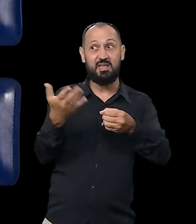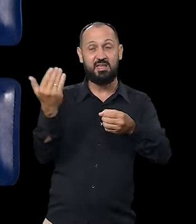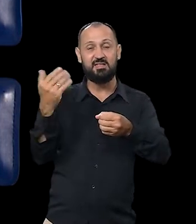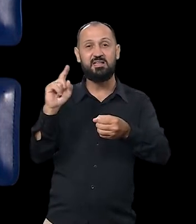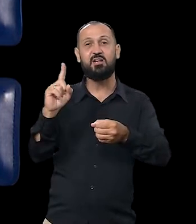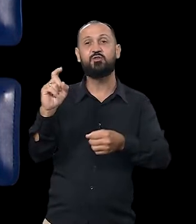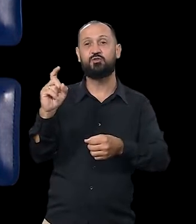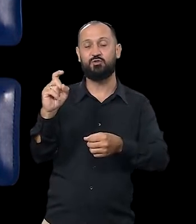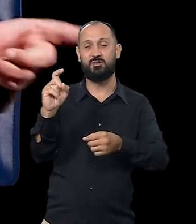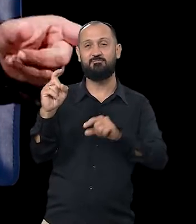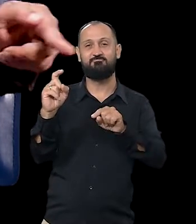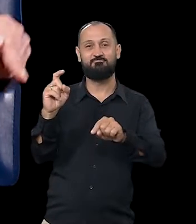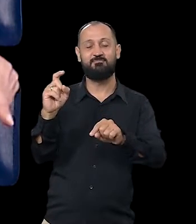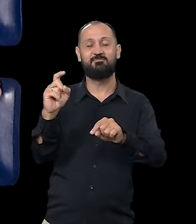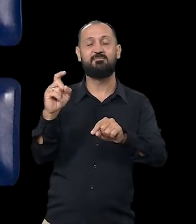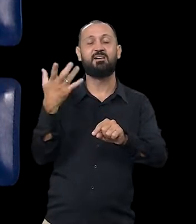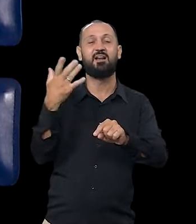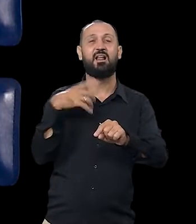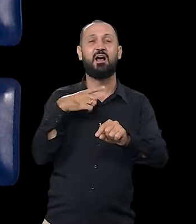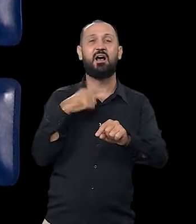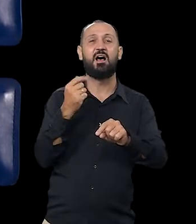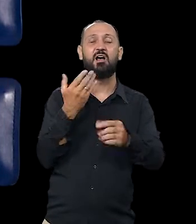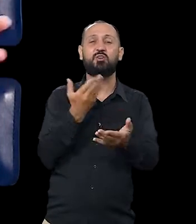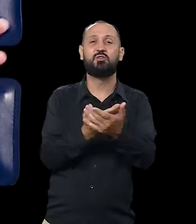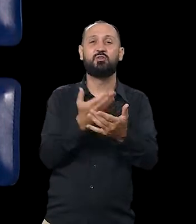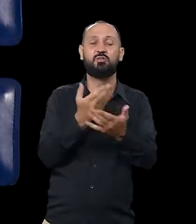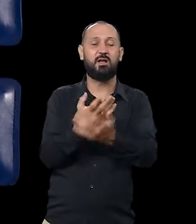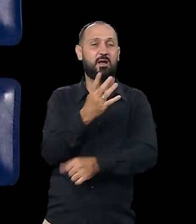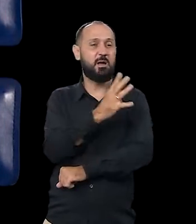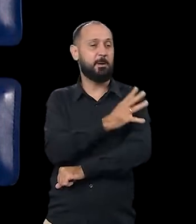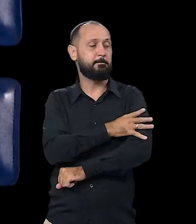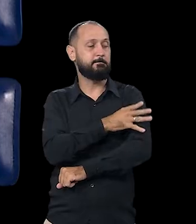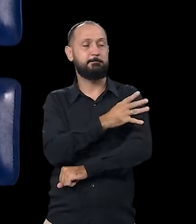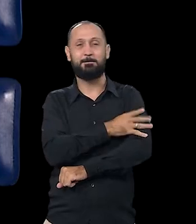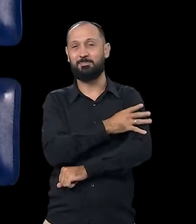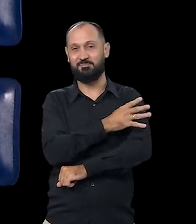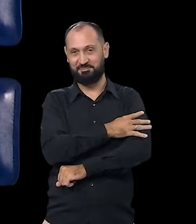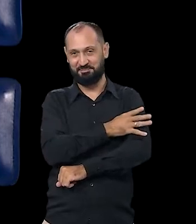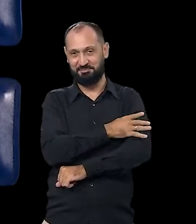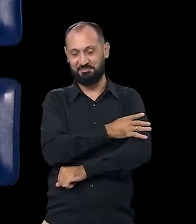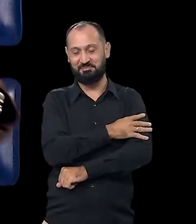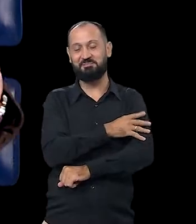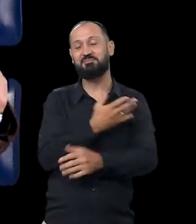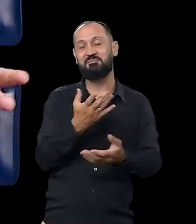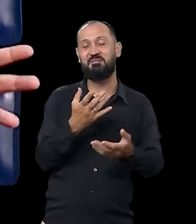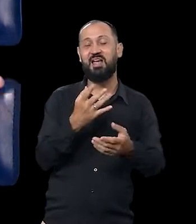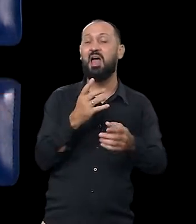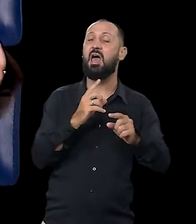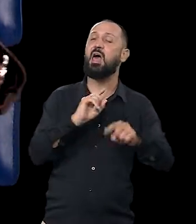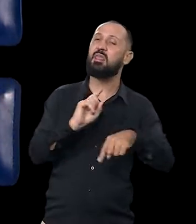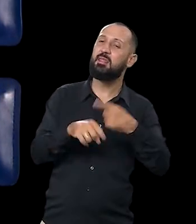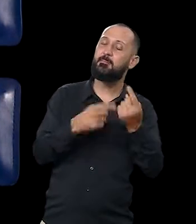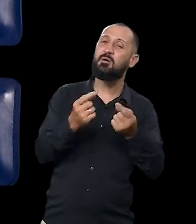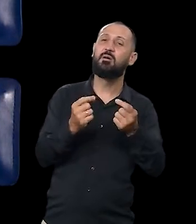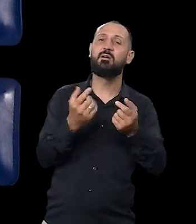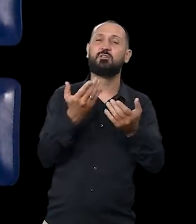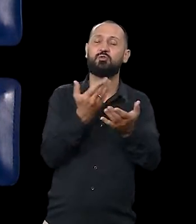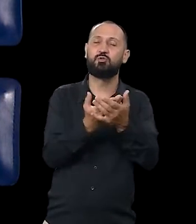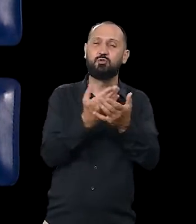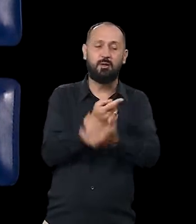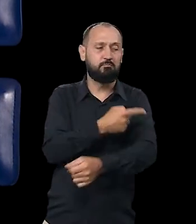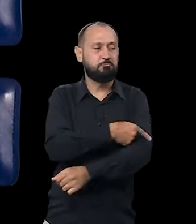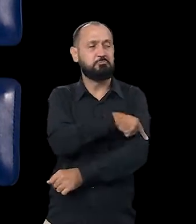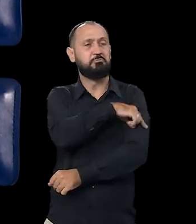de Dourados, para lá terminar o meu 4º ano do ensino fundamental e depois aí para fazer